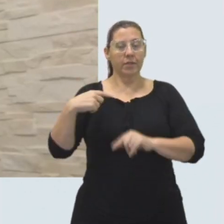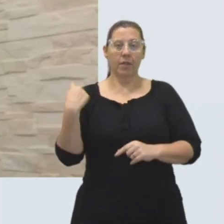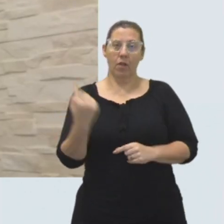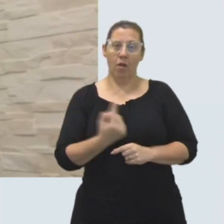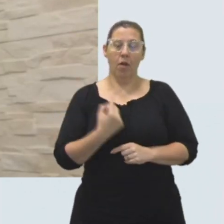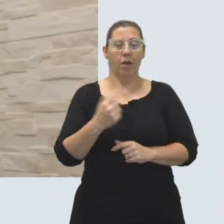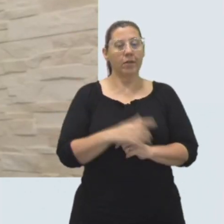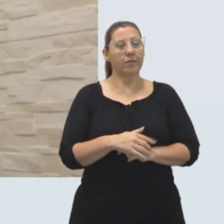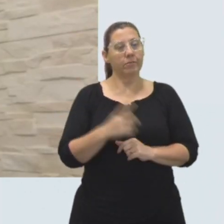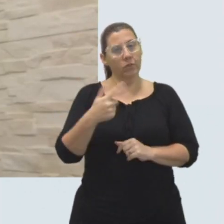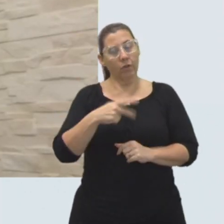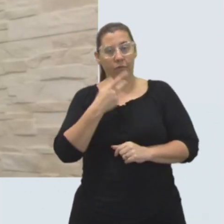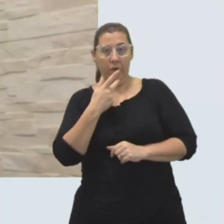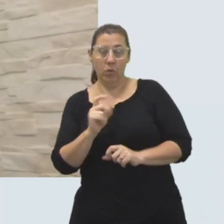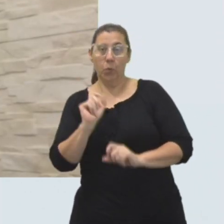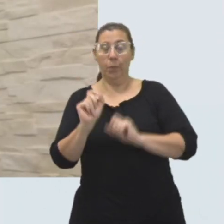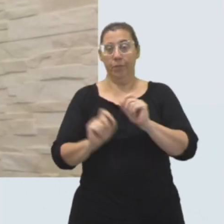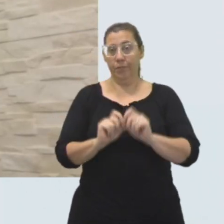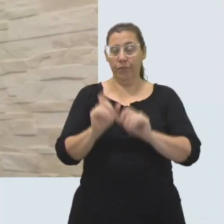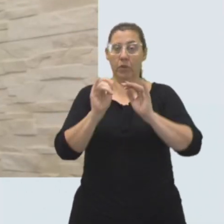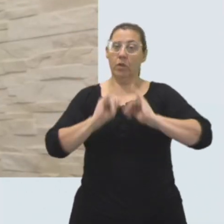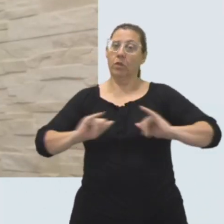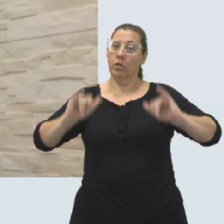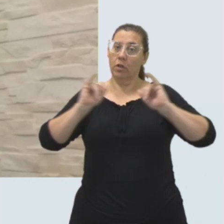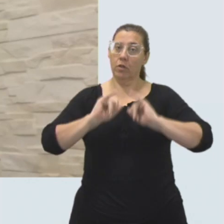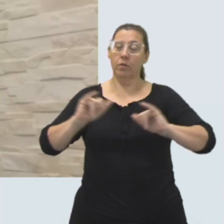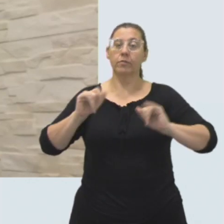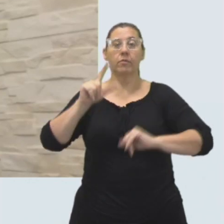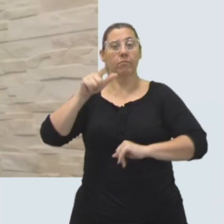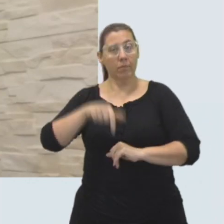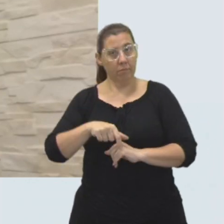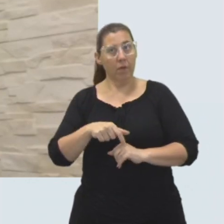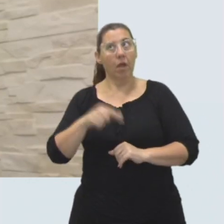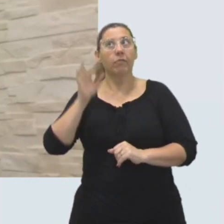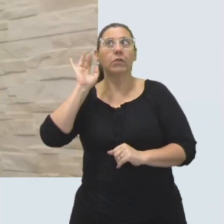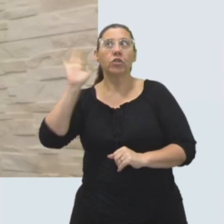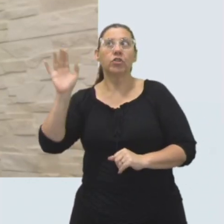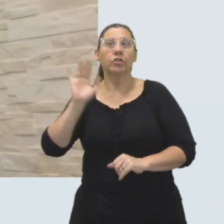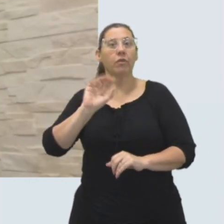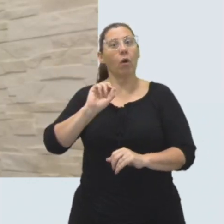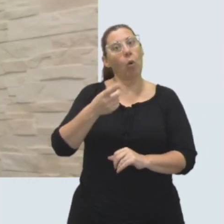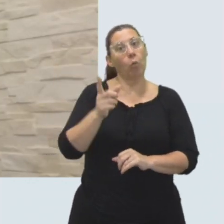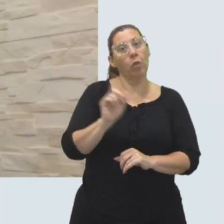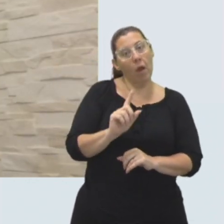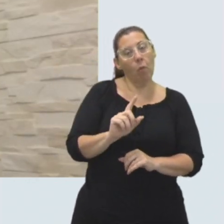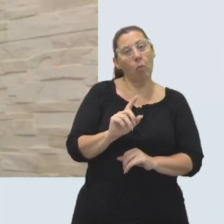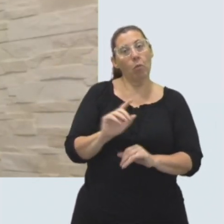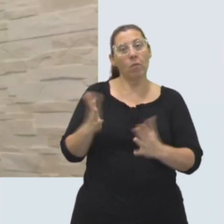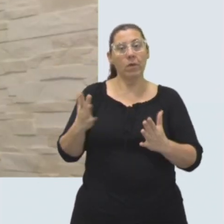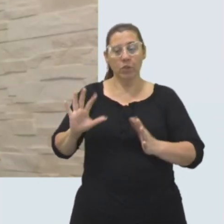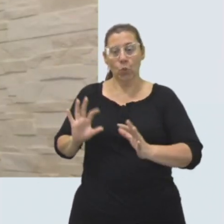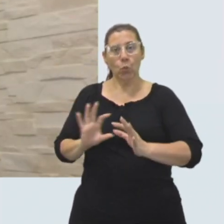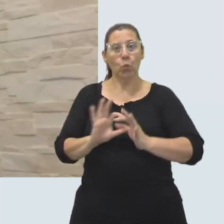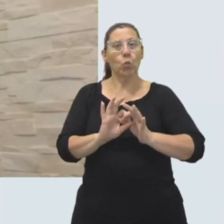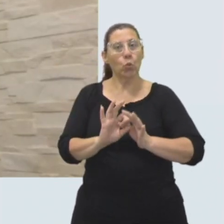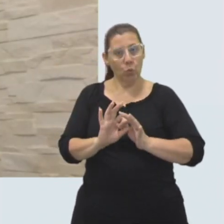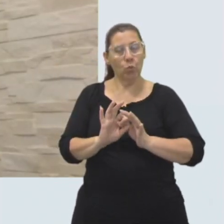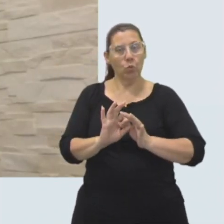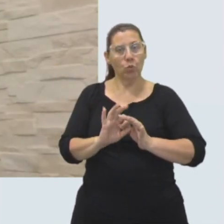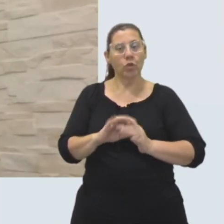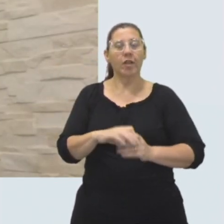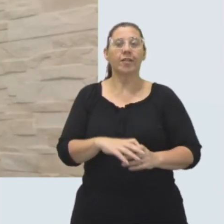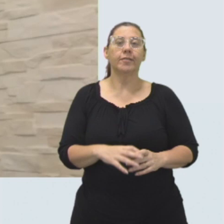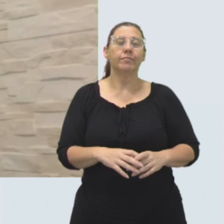E a gente está falando de narrativas que são ficcionais ou não ficcionais, né? Se juntarmos esse nosso gosto